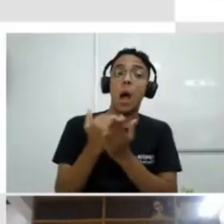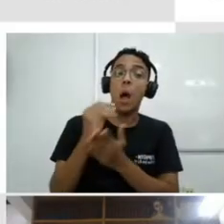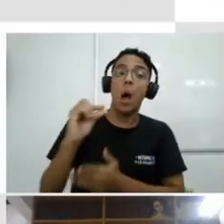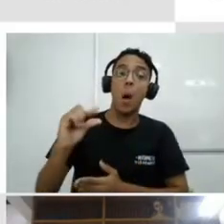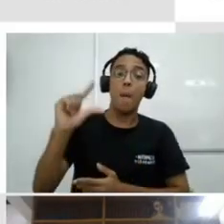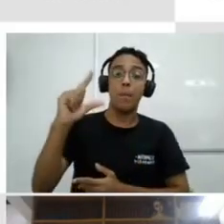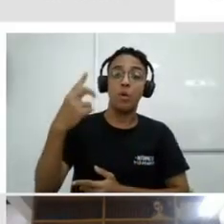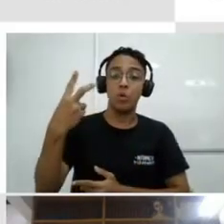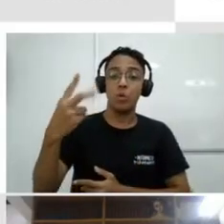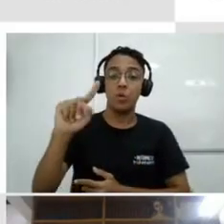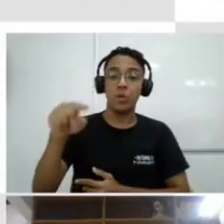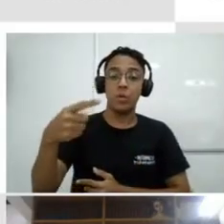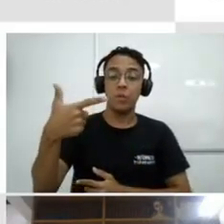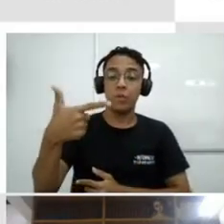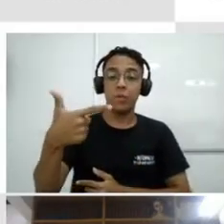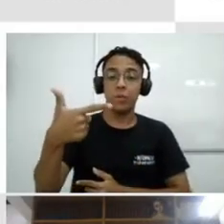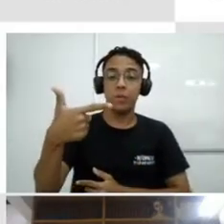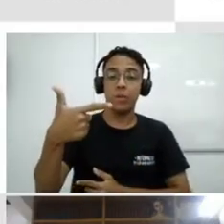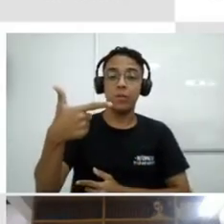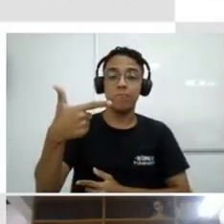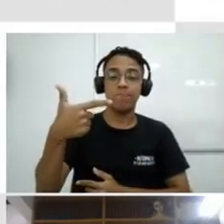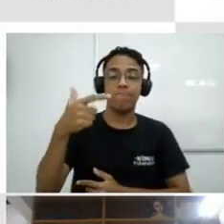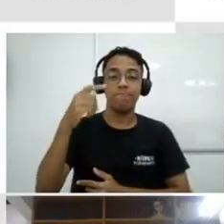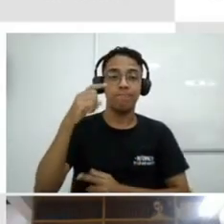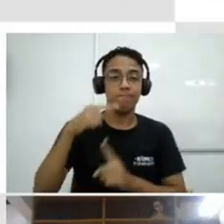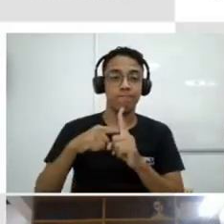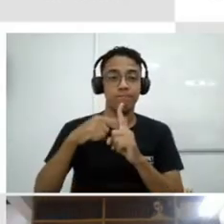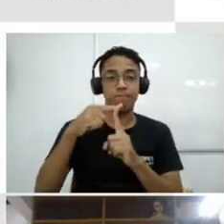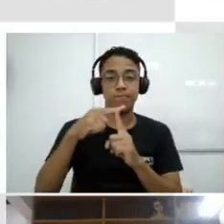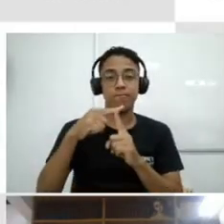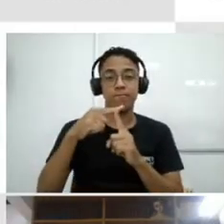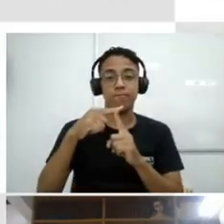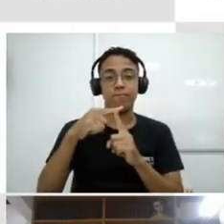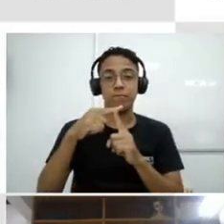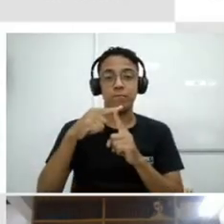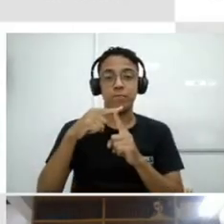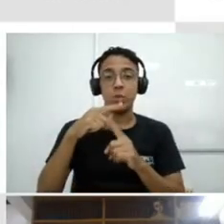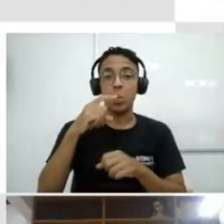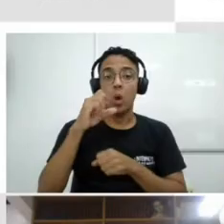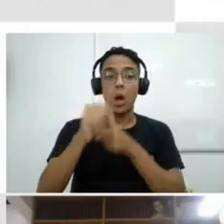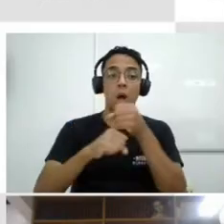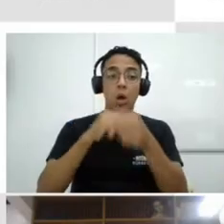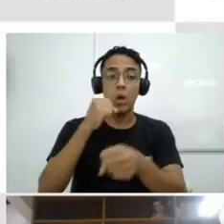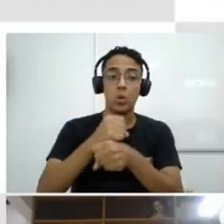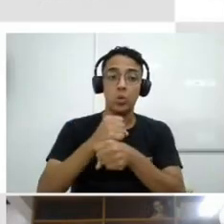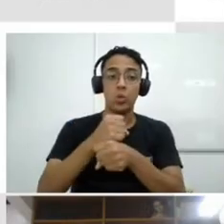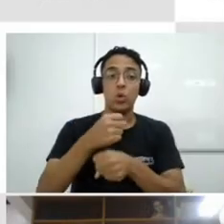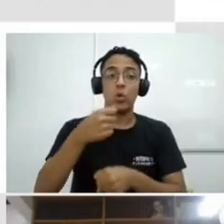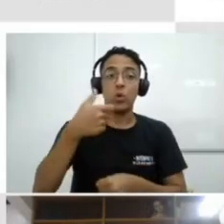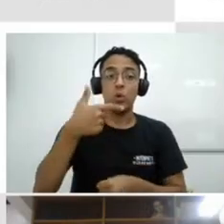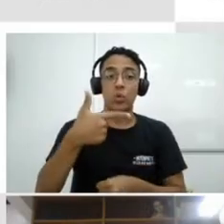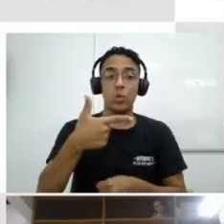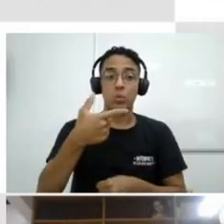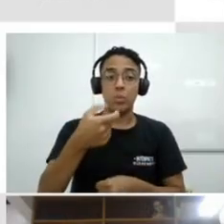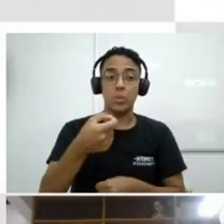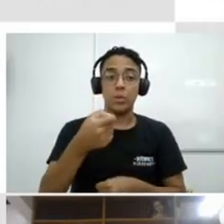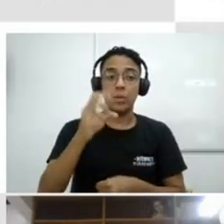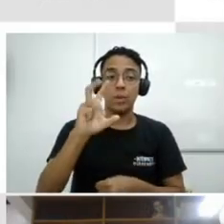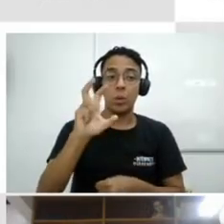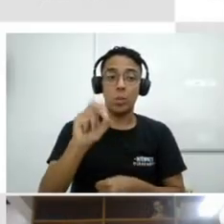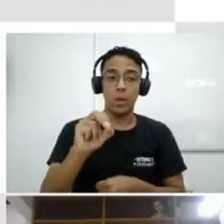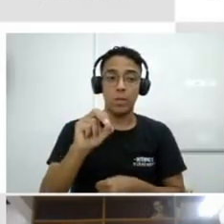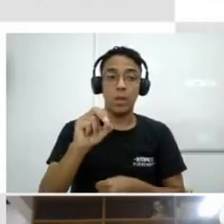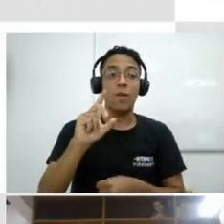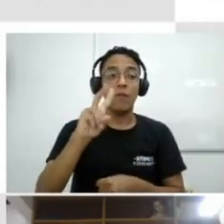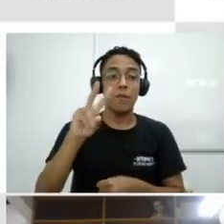nos levará a um aquecimento de 2,4 em 2050. Está vendo? Ó? 2 graus Celsius, está vendo 2